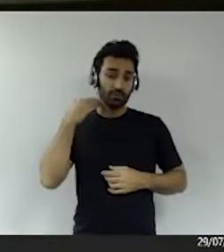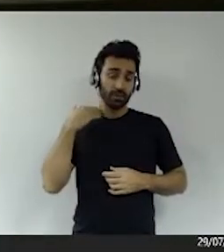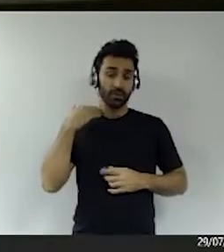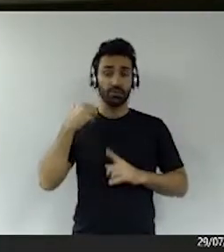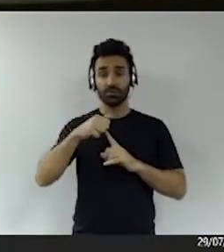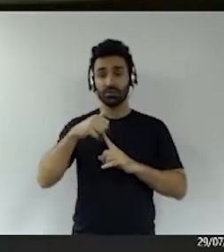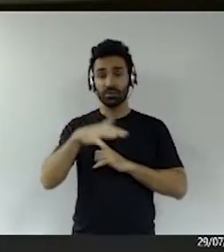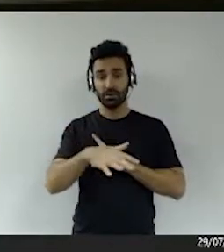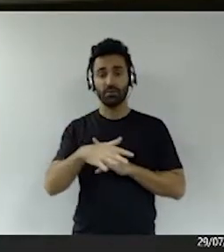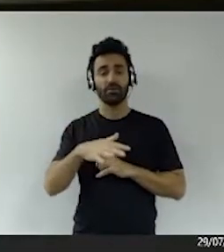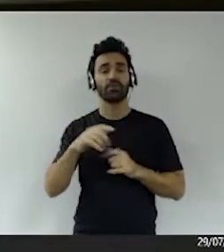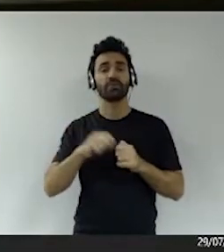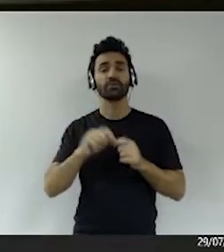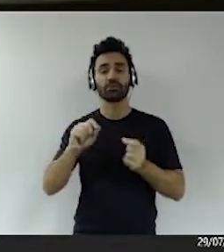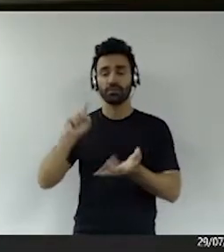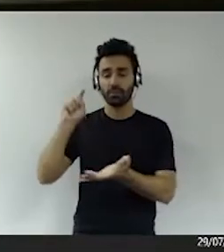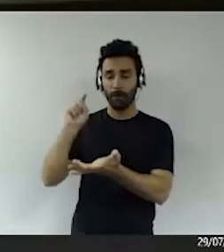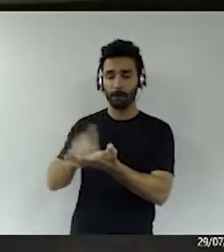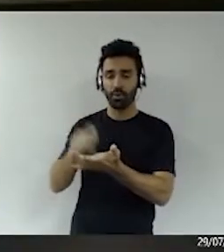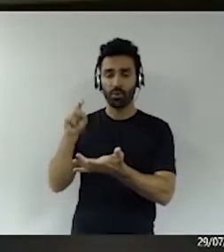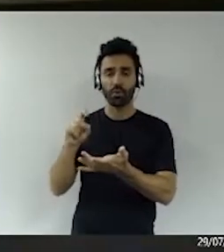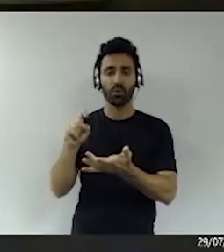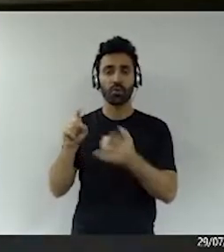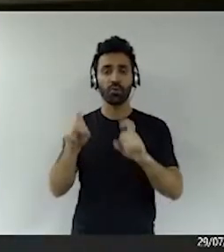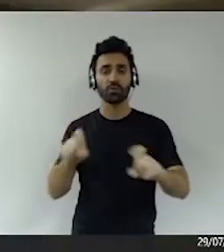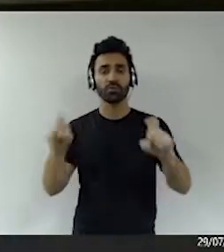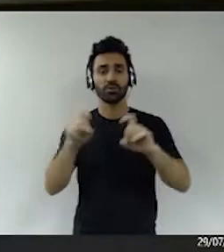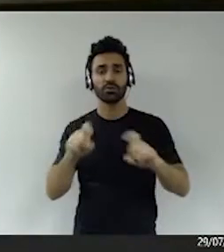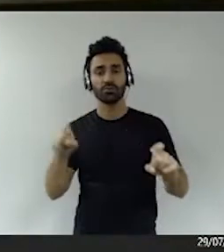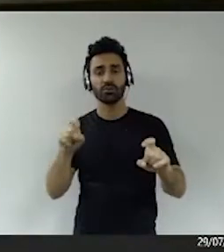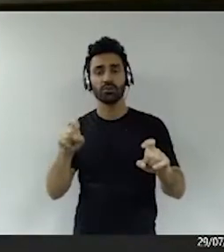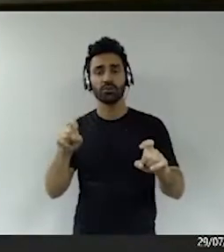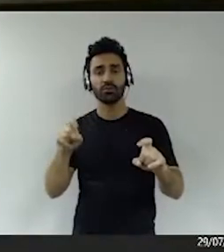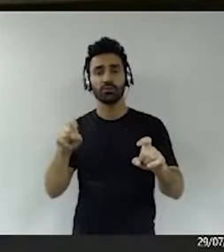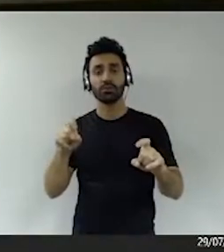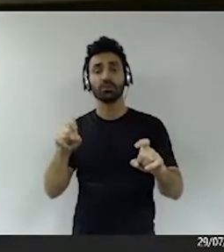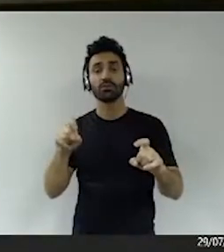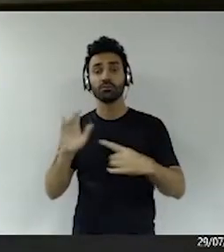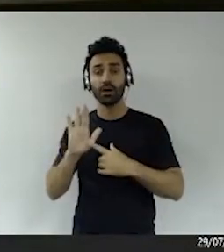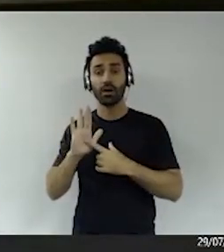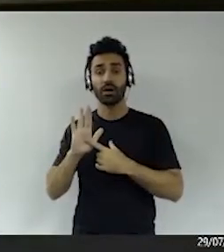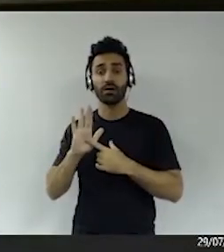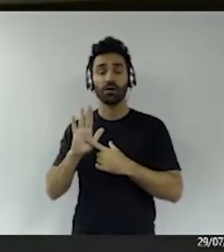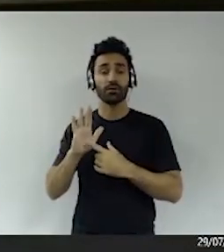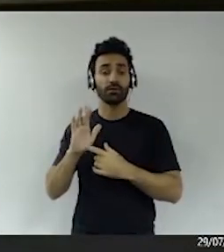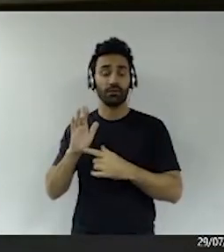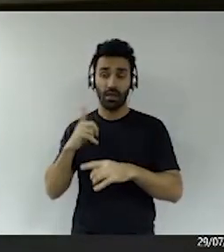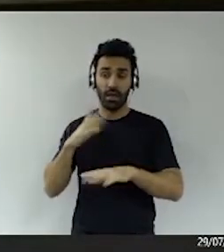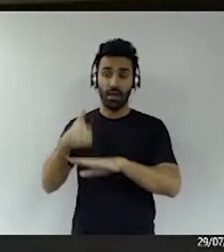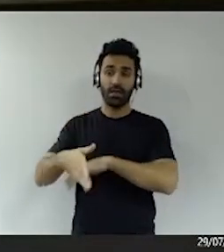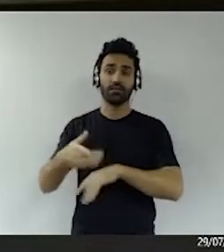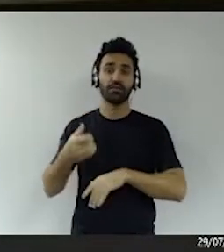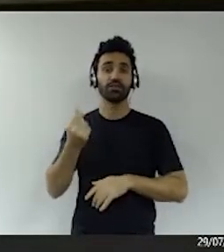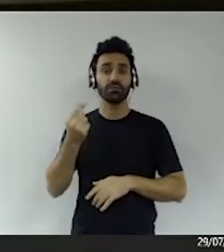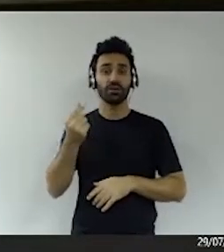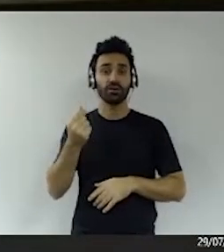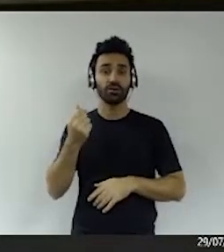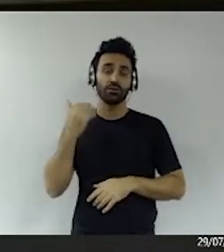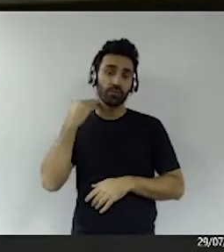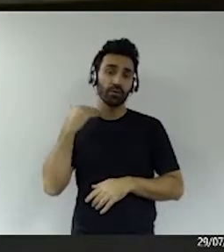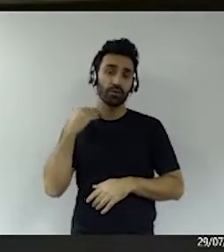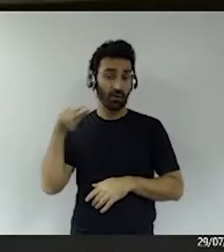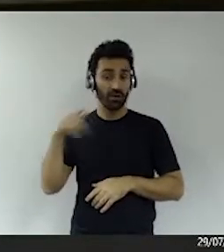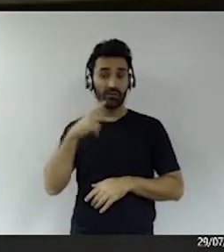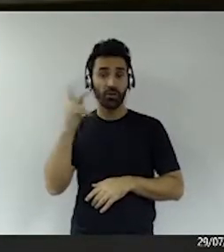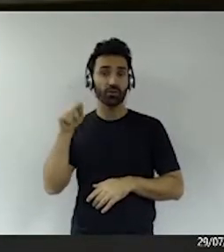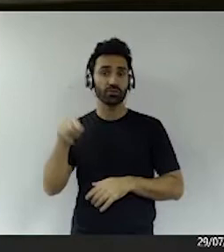uma tecla no computador e o dinheiro aparece na conta dos bancos. É isso mesmo, foi o que ele